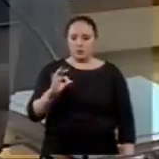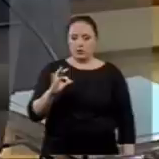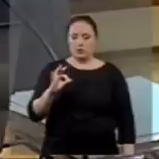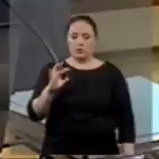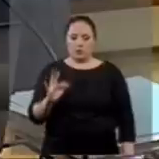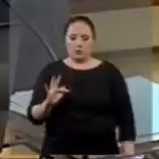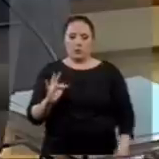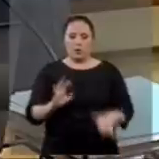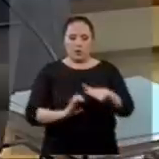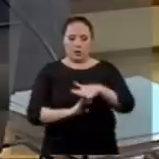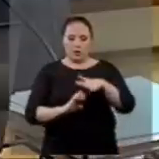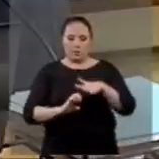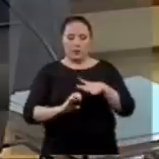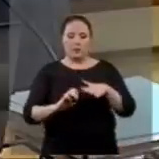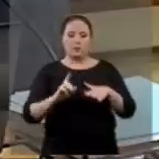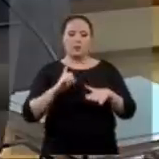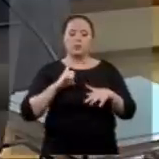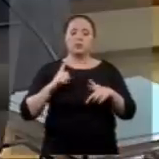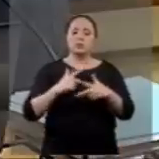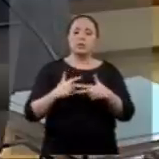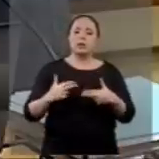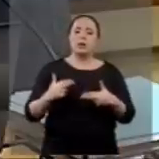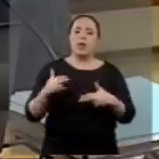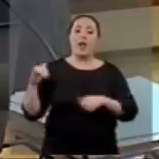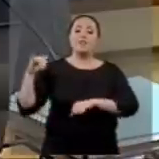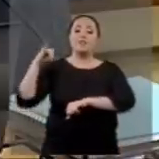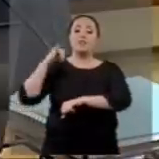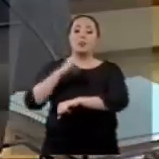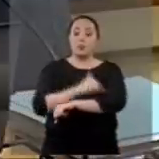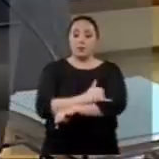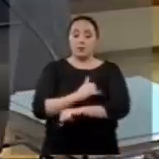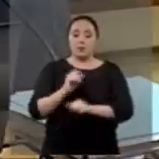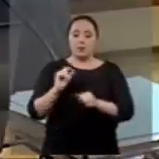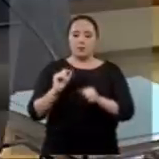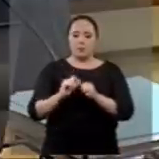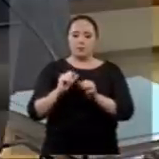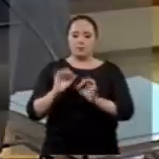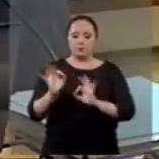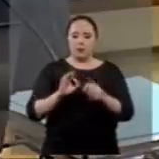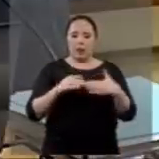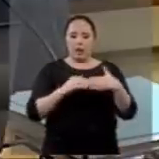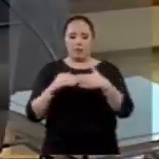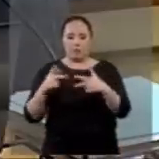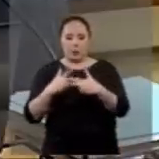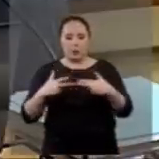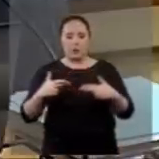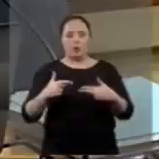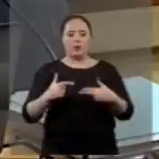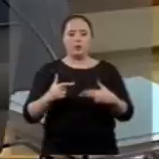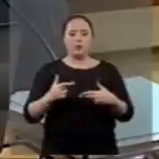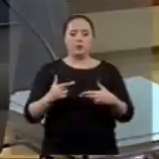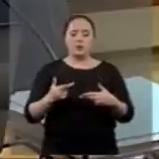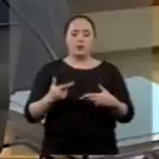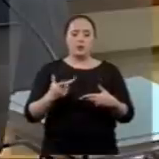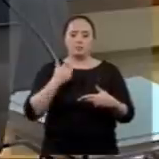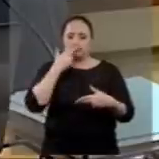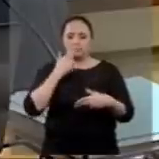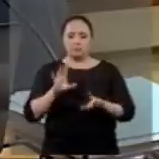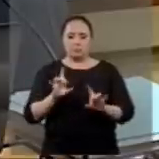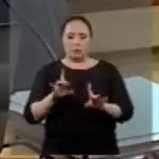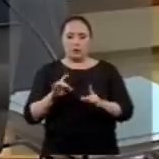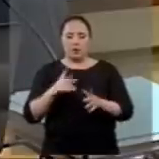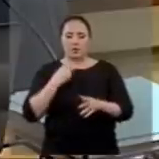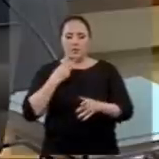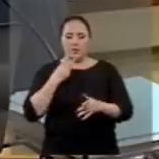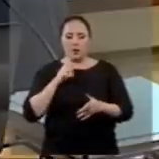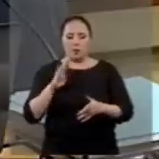que a empresa tinha aviões para fazer essas operações comerciais de cigarro falsificado,